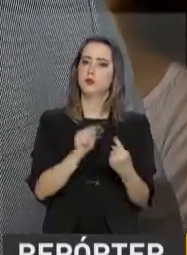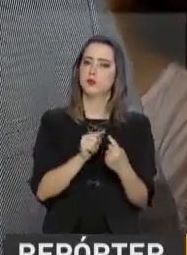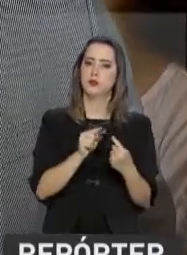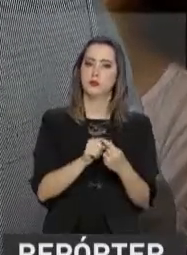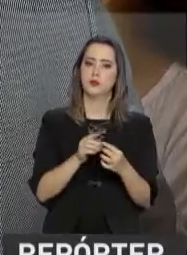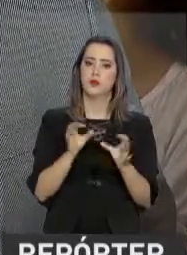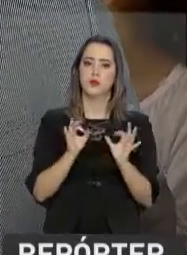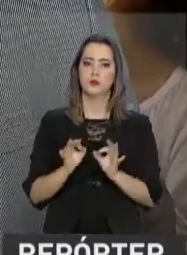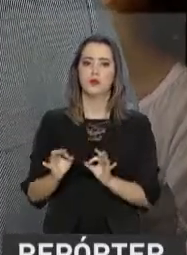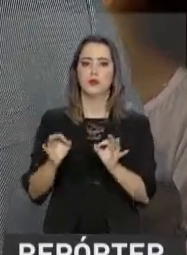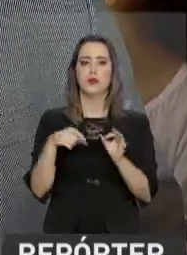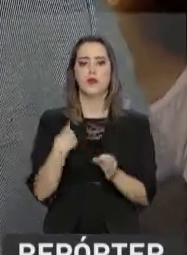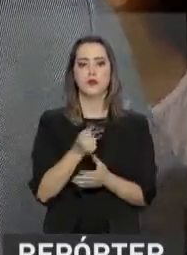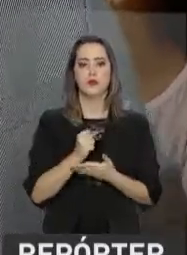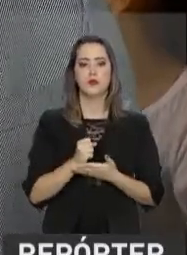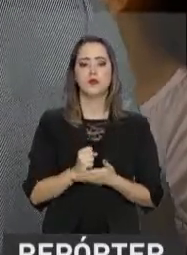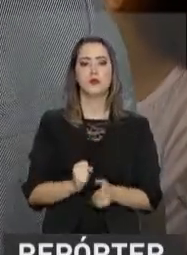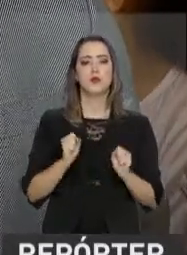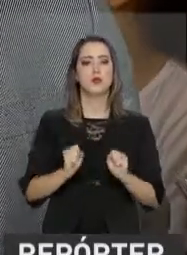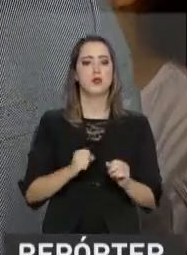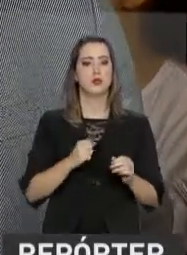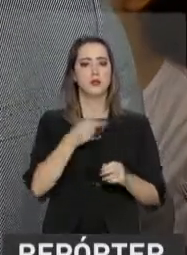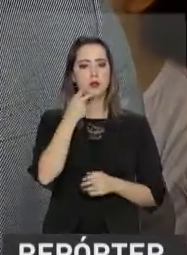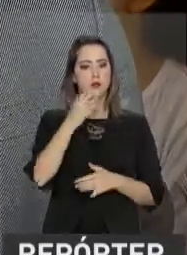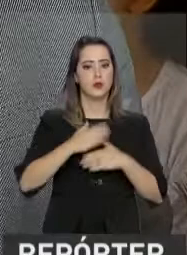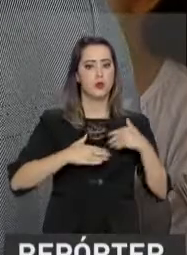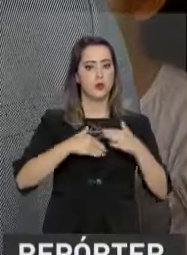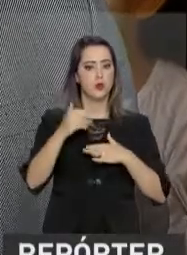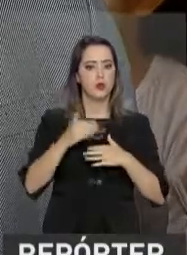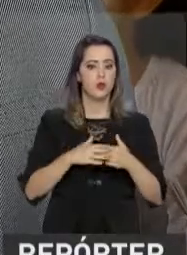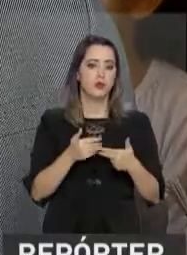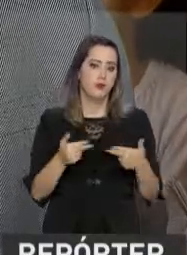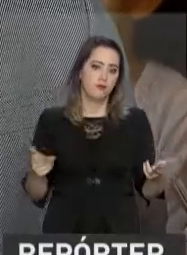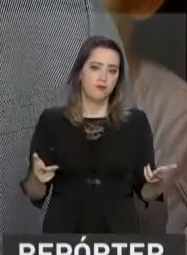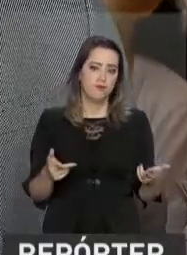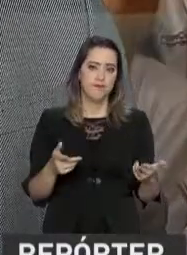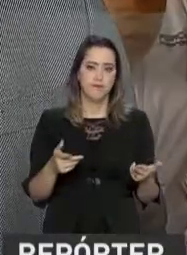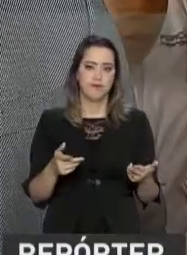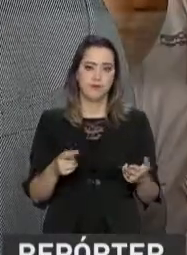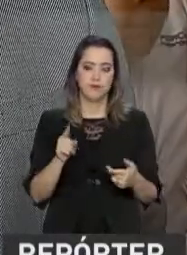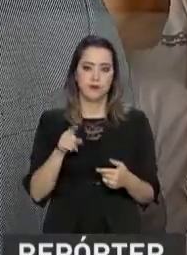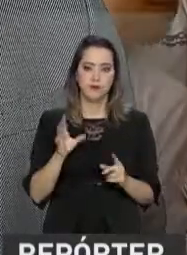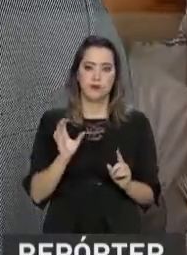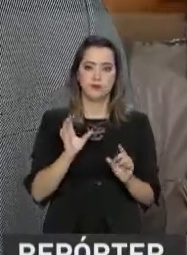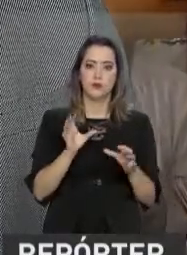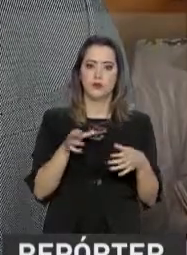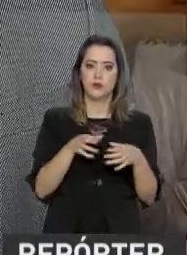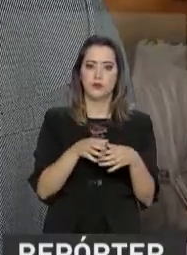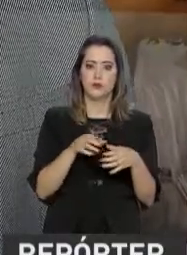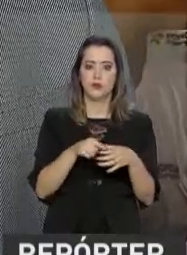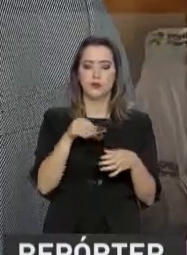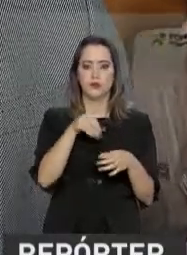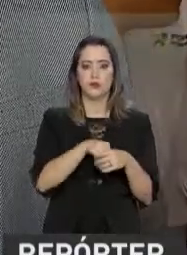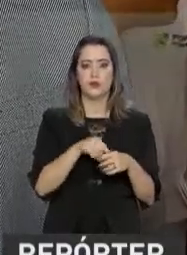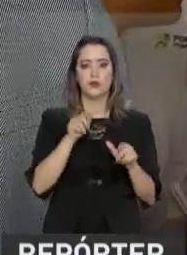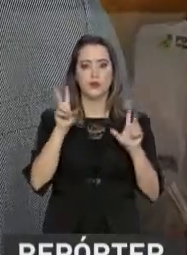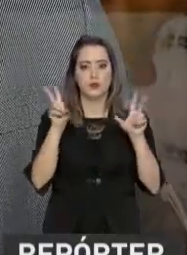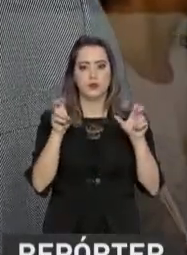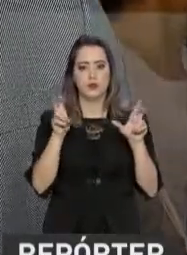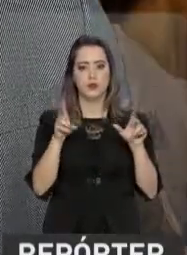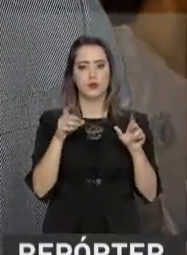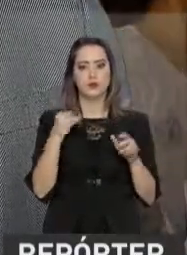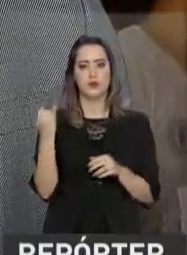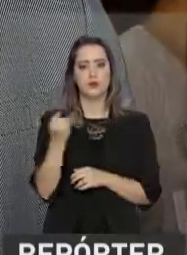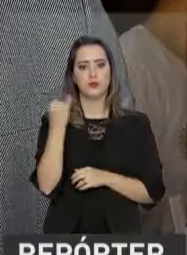delicados importantes até ali termos de nacionalidade como o trabalho